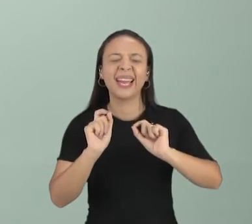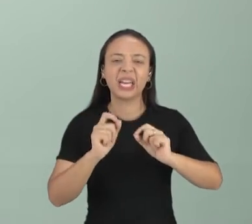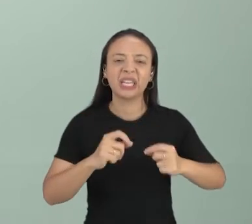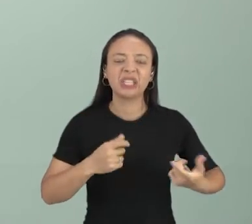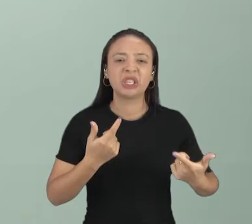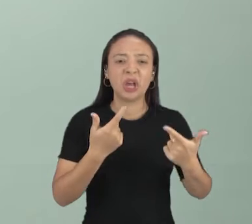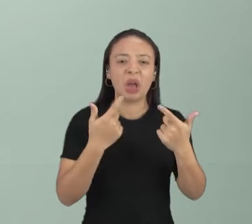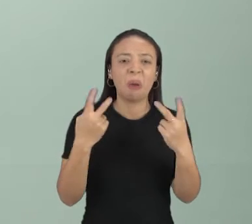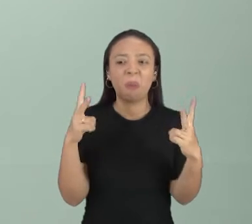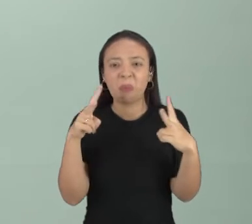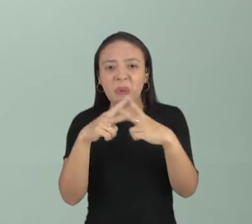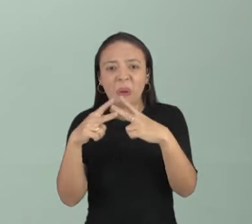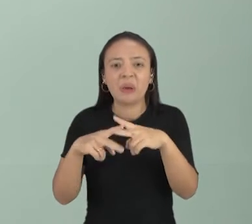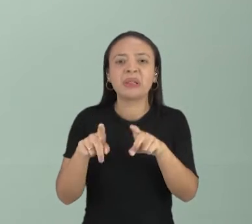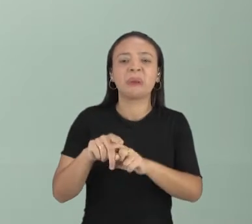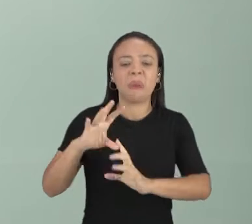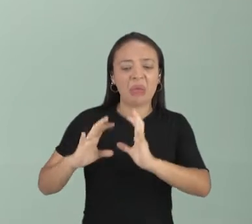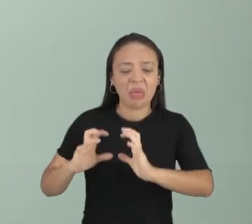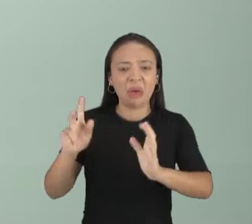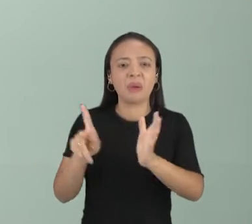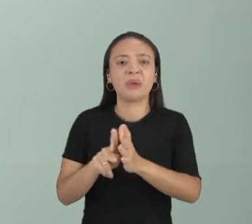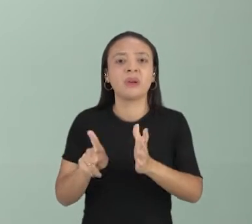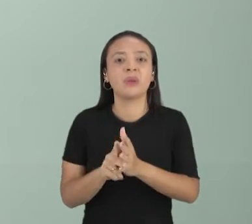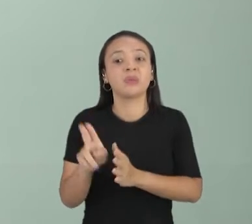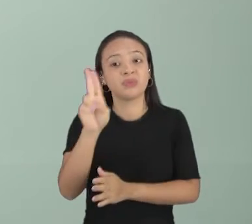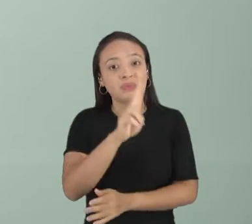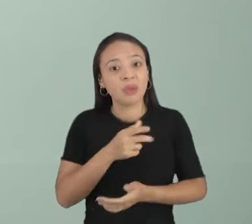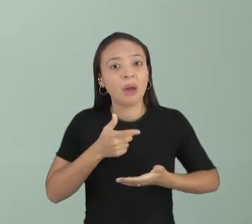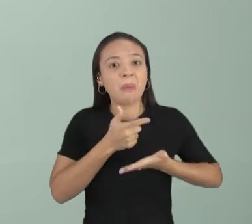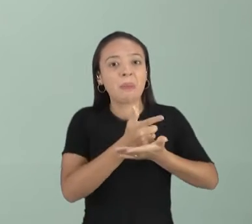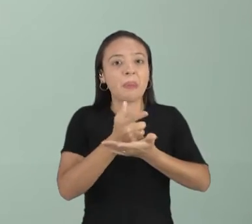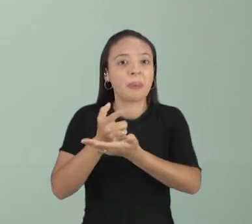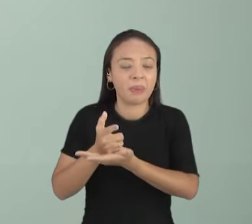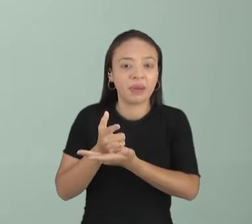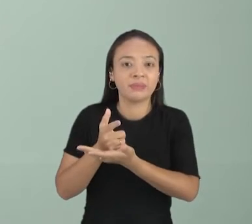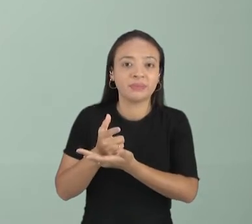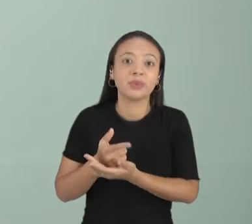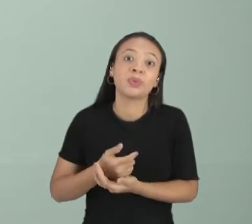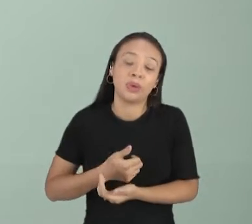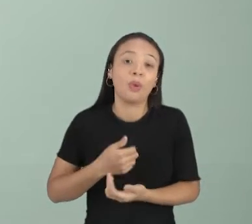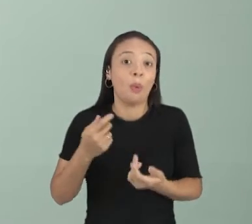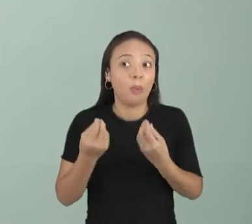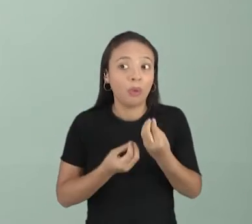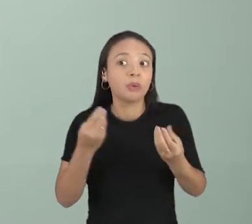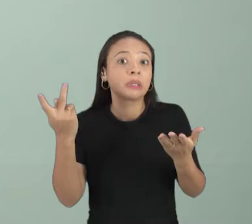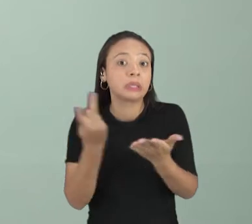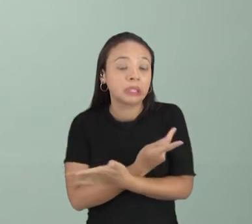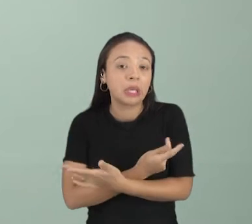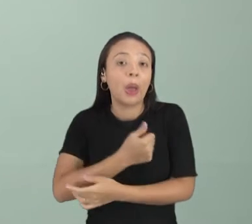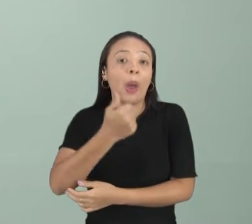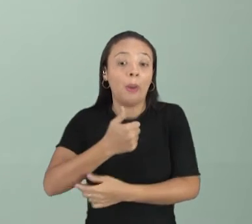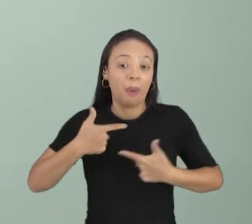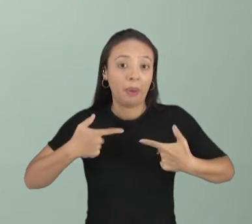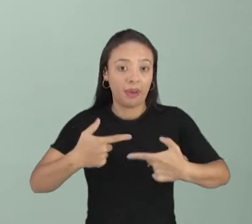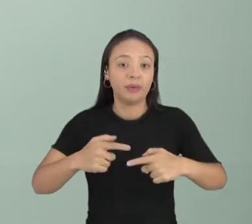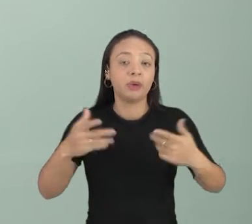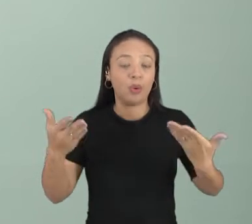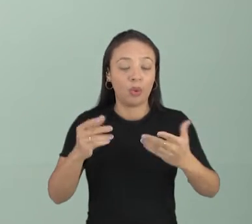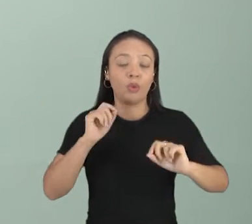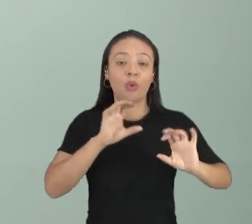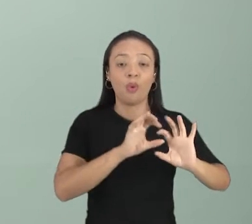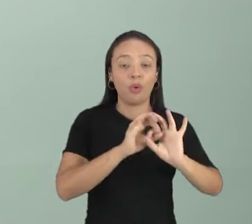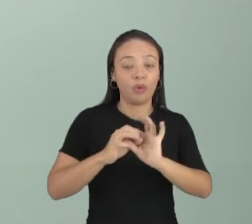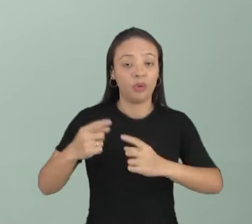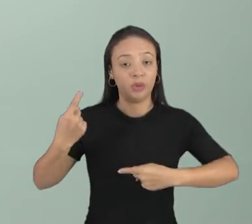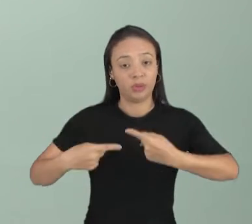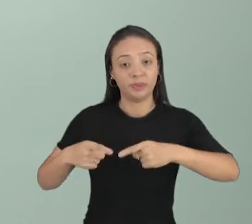conflito bélico, como foi o caso da Primeira Guerra Mundial. Então, o nosso assunto de hoje é o contexto político